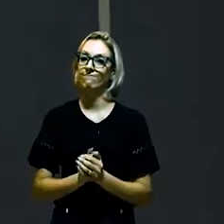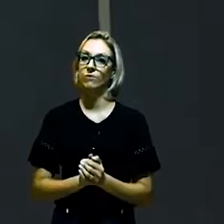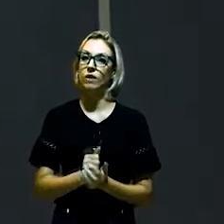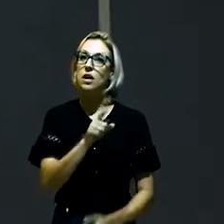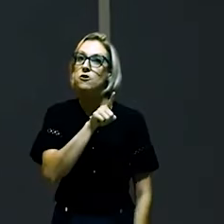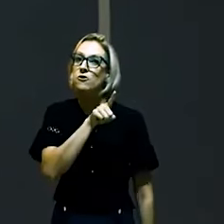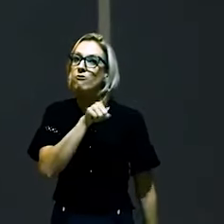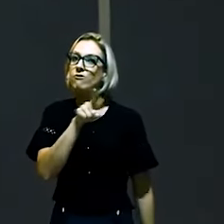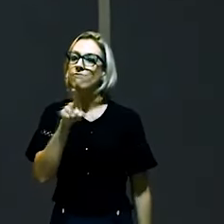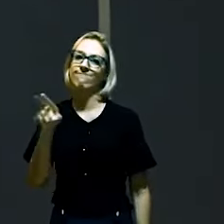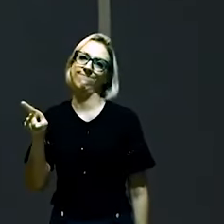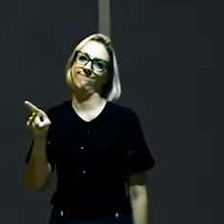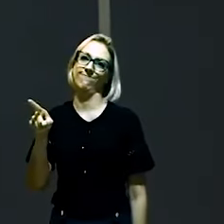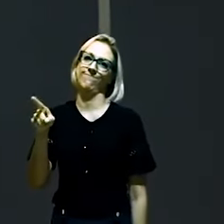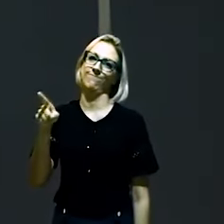deixou